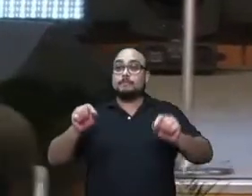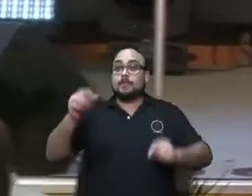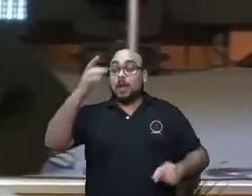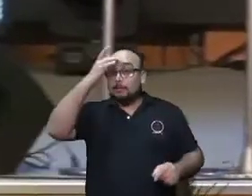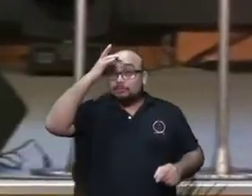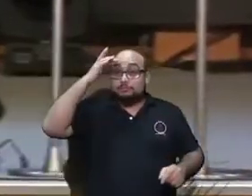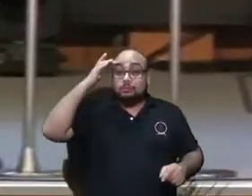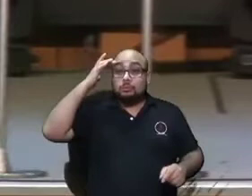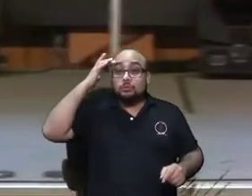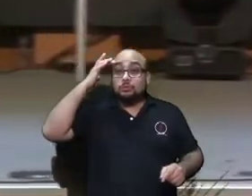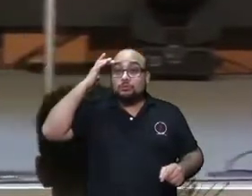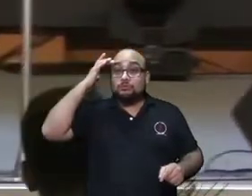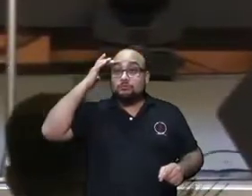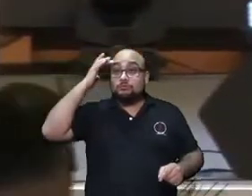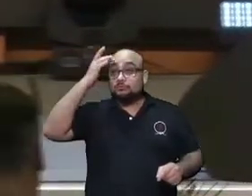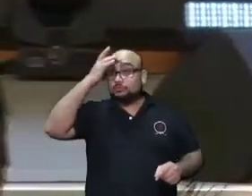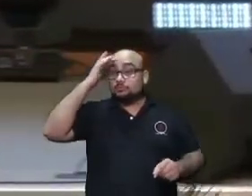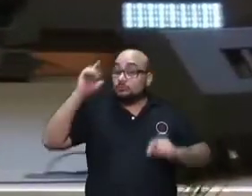que foi